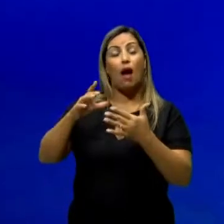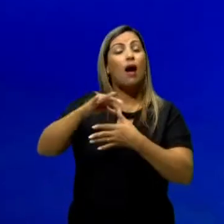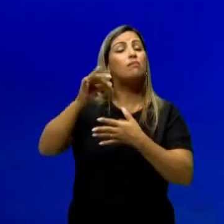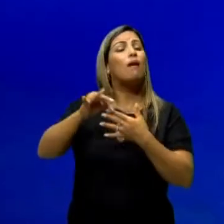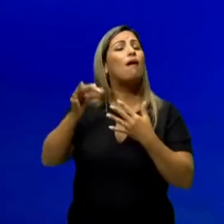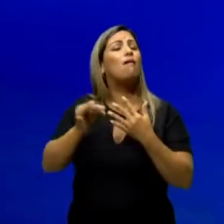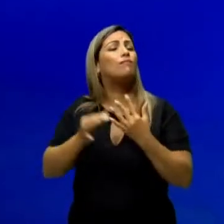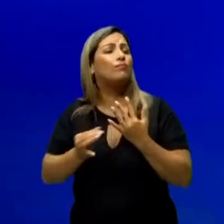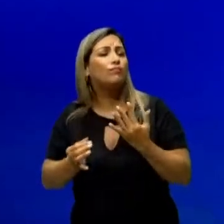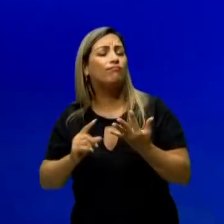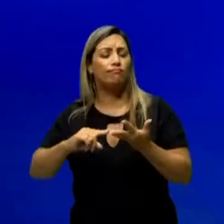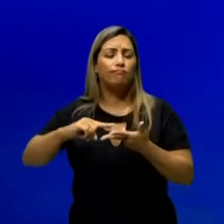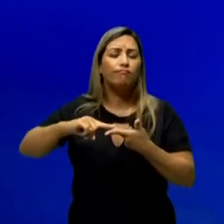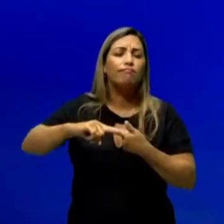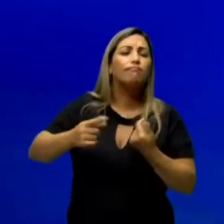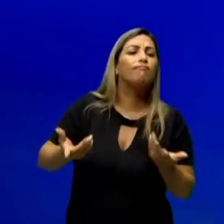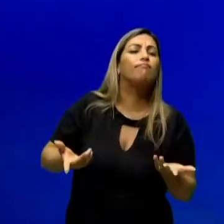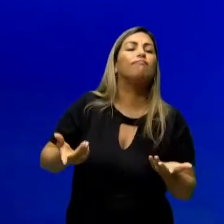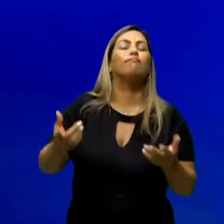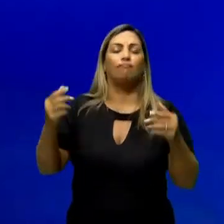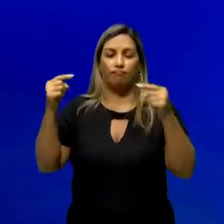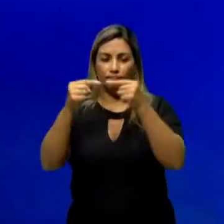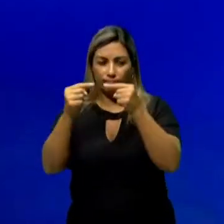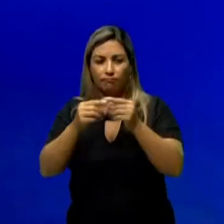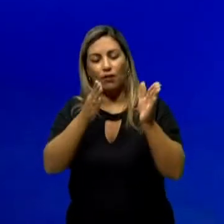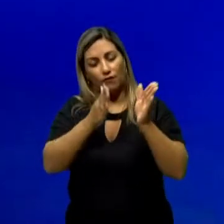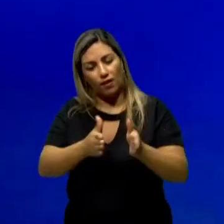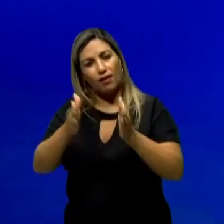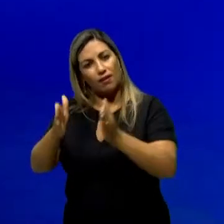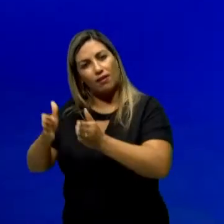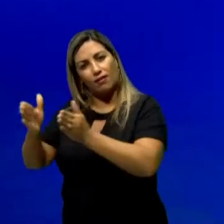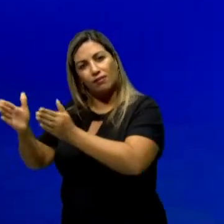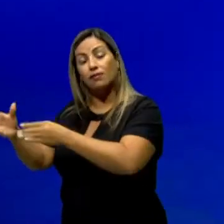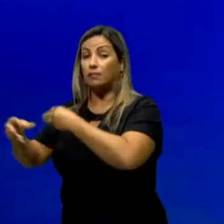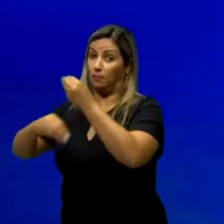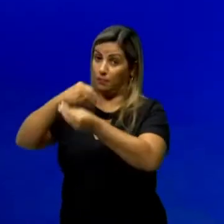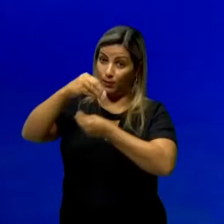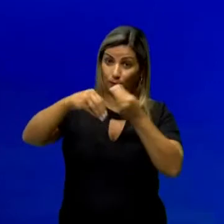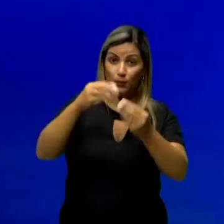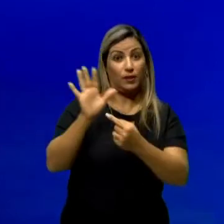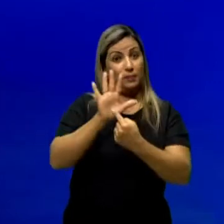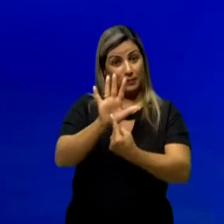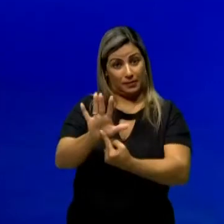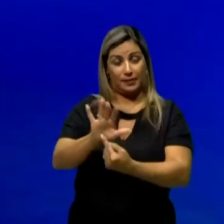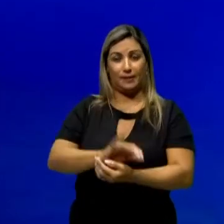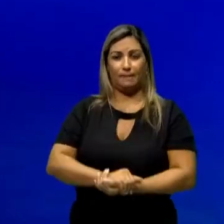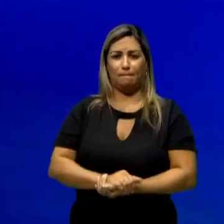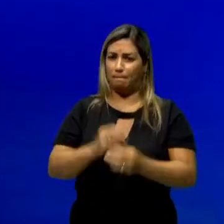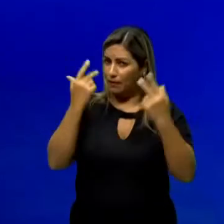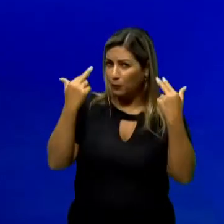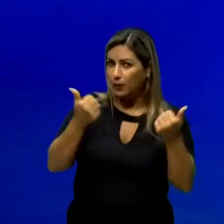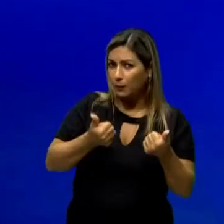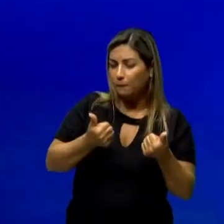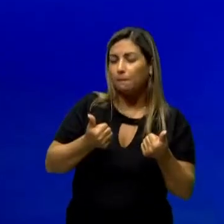ou seja, de acordo com as fases que essa mistura apresenta.